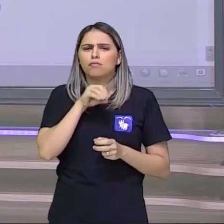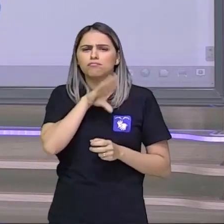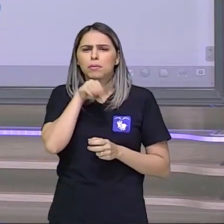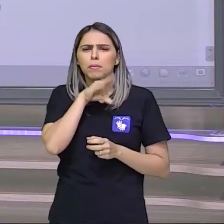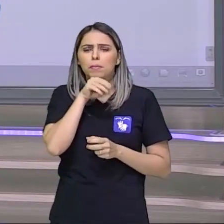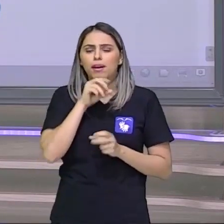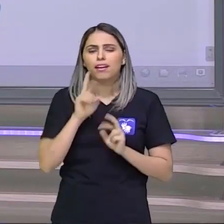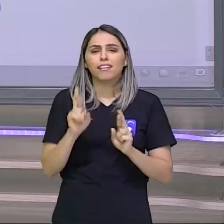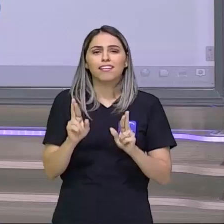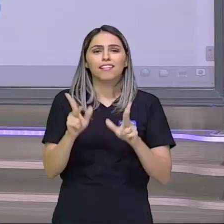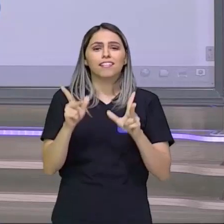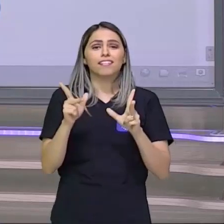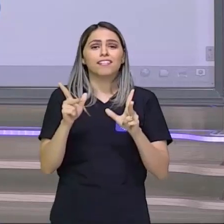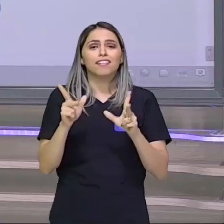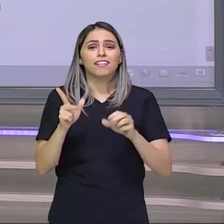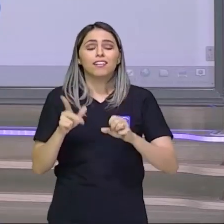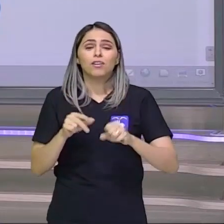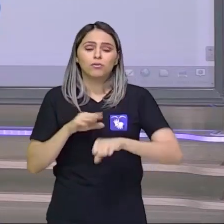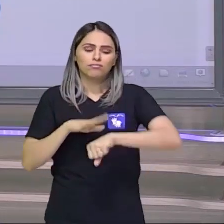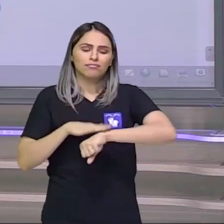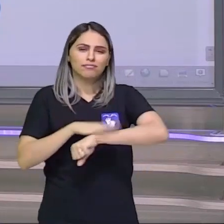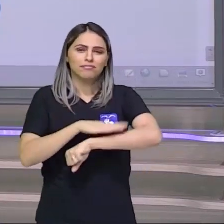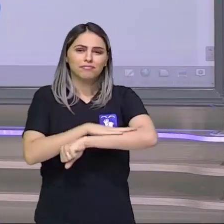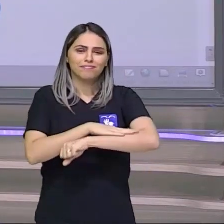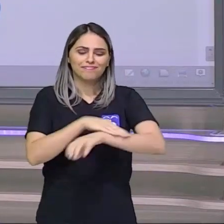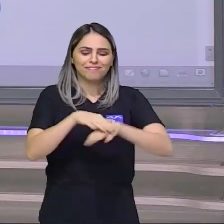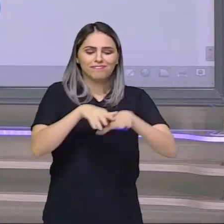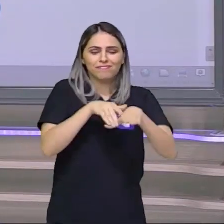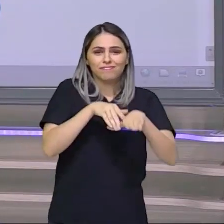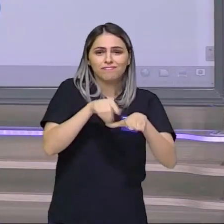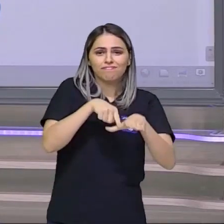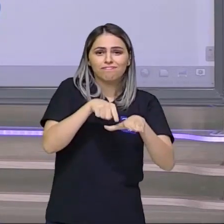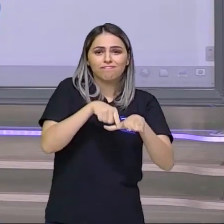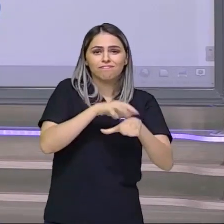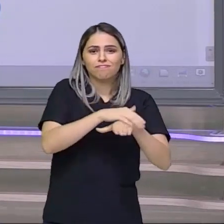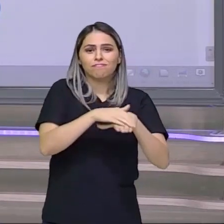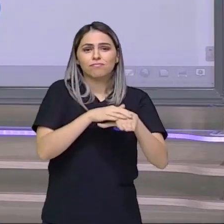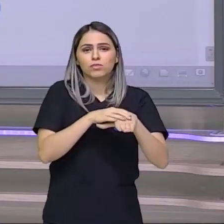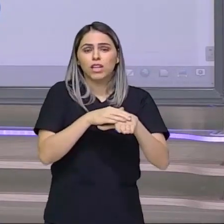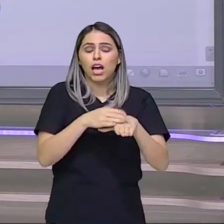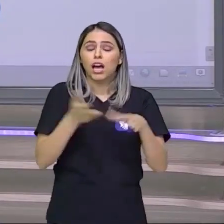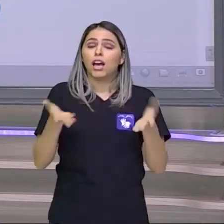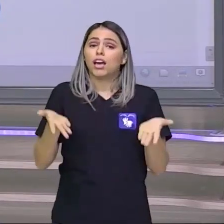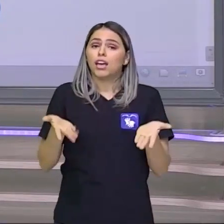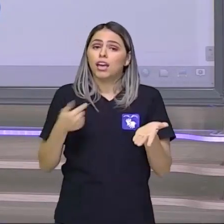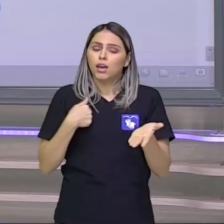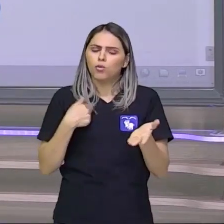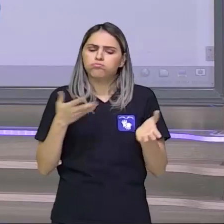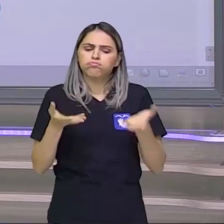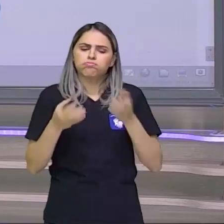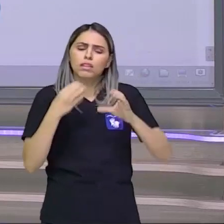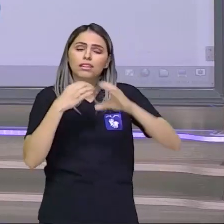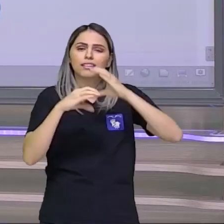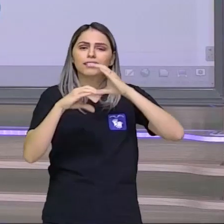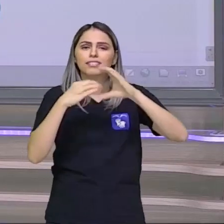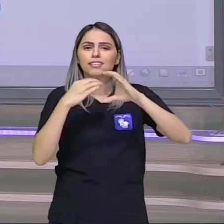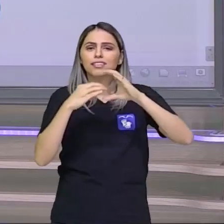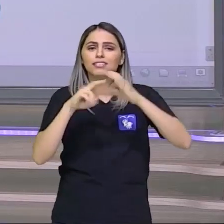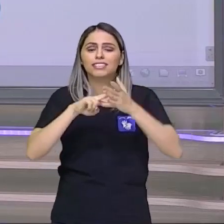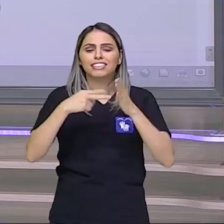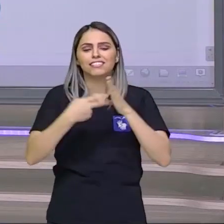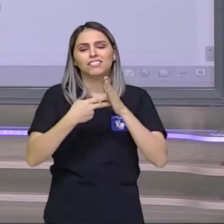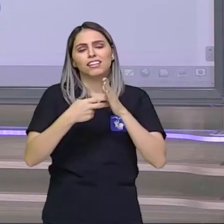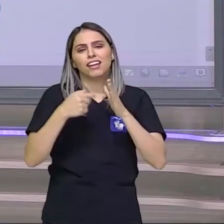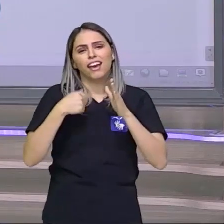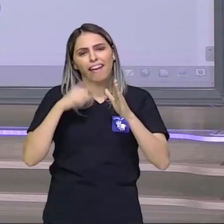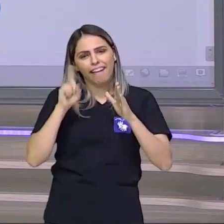só. O sapo não lava o pé, eu estou cantando. Então, isso é uma